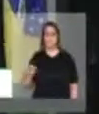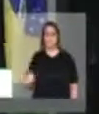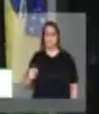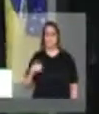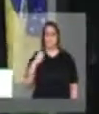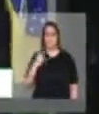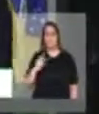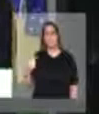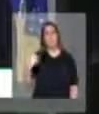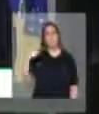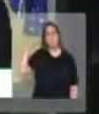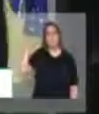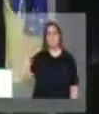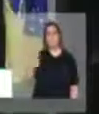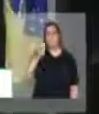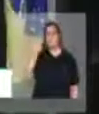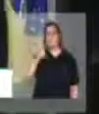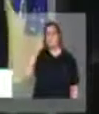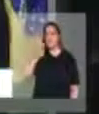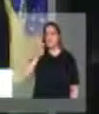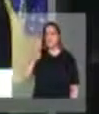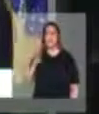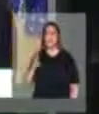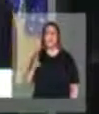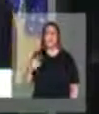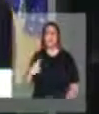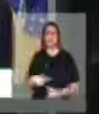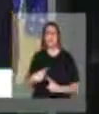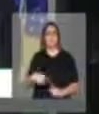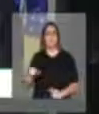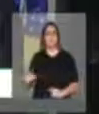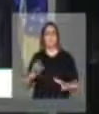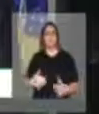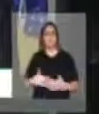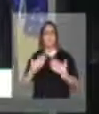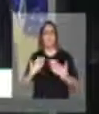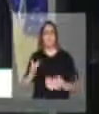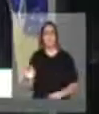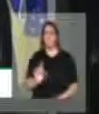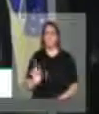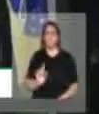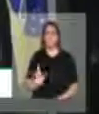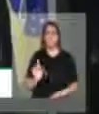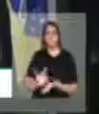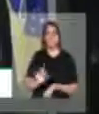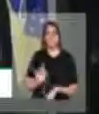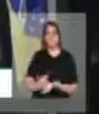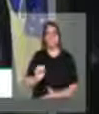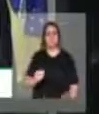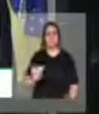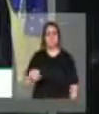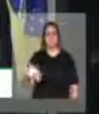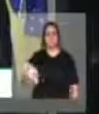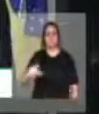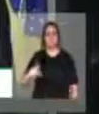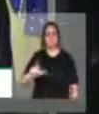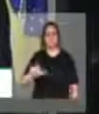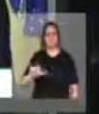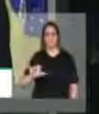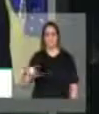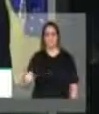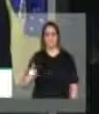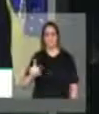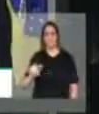que era um exagero, era aquela, o seu jeito apaixonado, mas não. O Simplício Dias foi uma pessoa